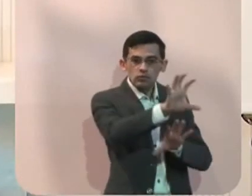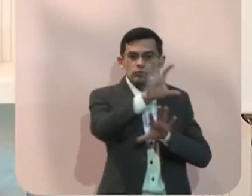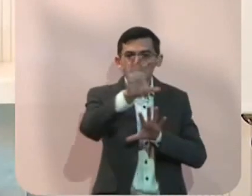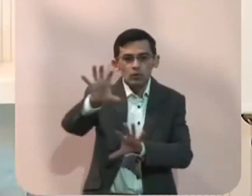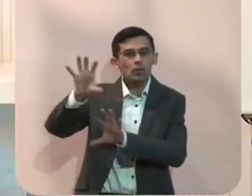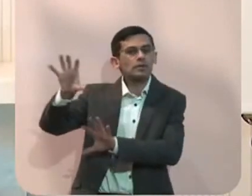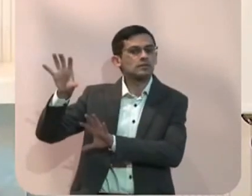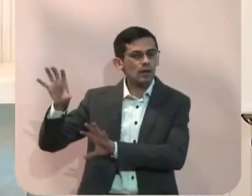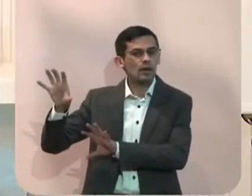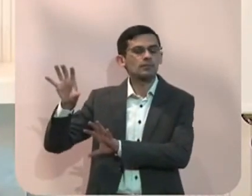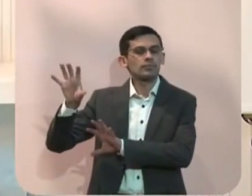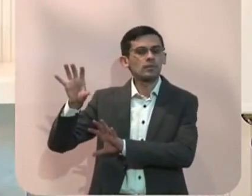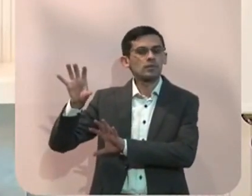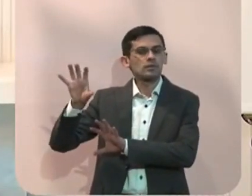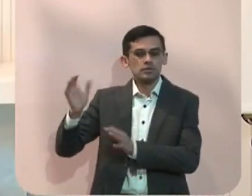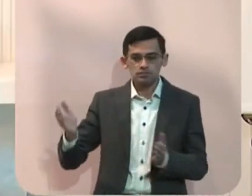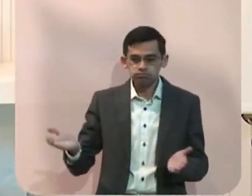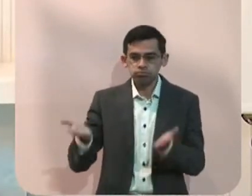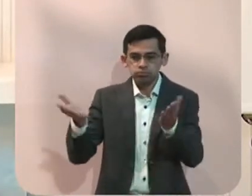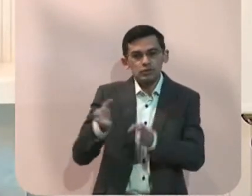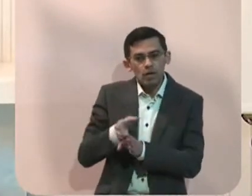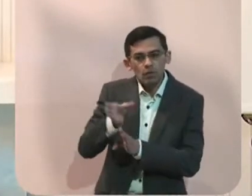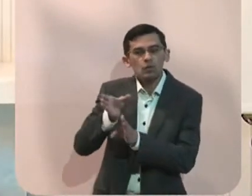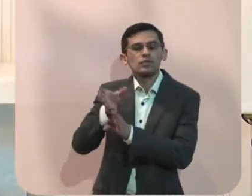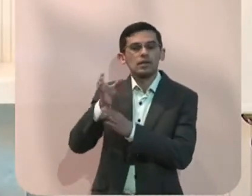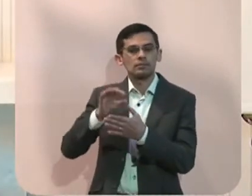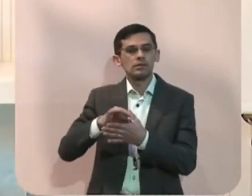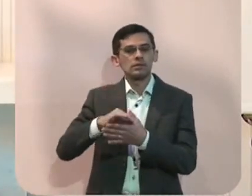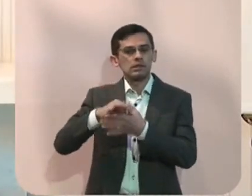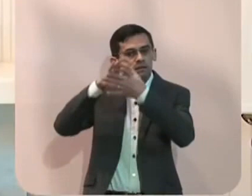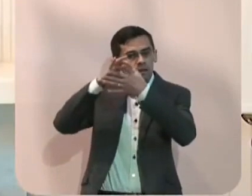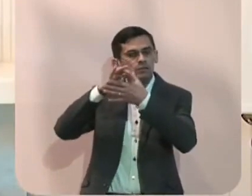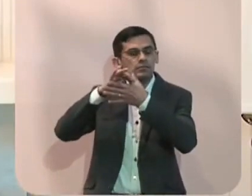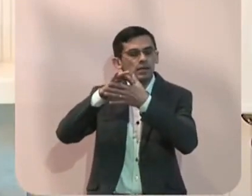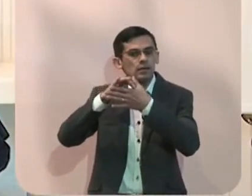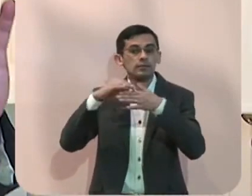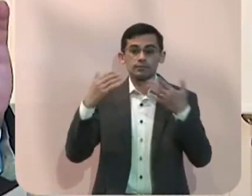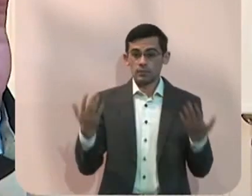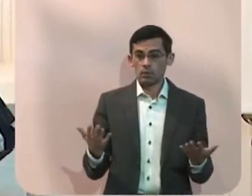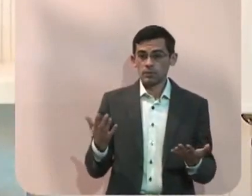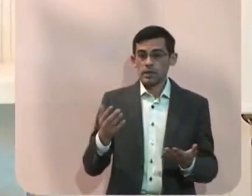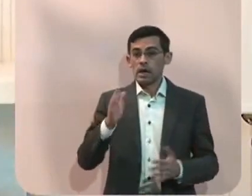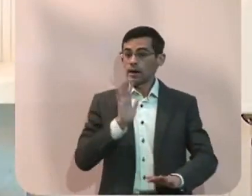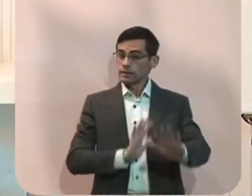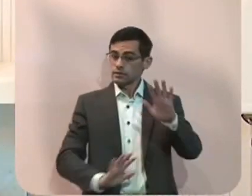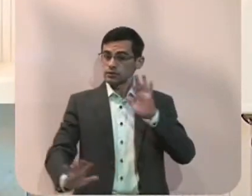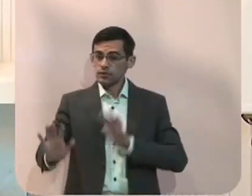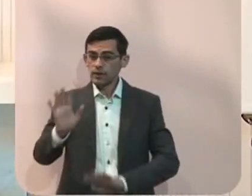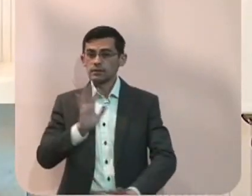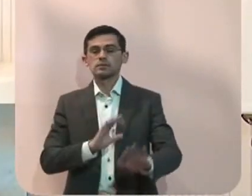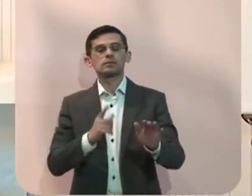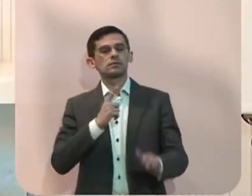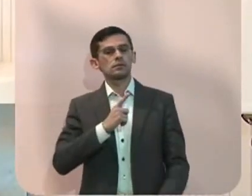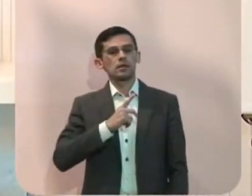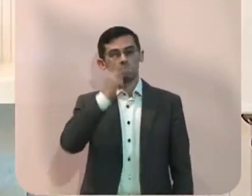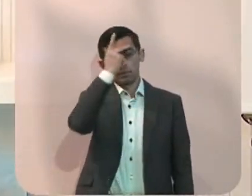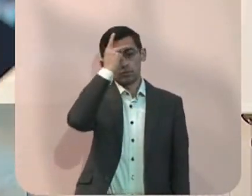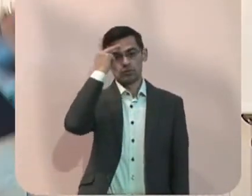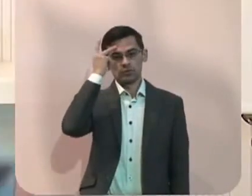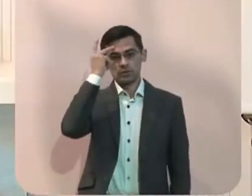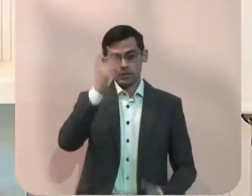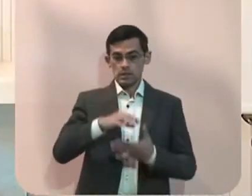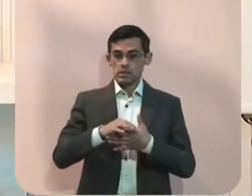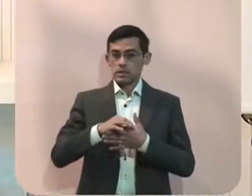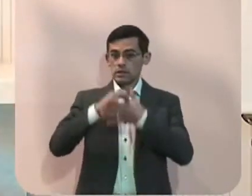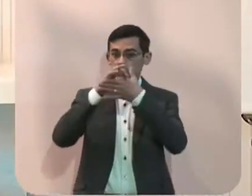uma força de inspiração, de liderança. Então, vamos dizer assim, talvez existam pessoas que sejam